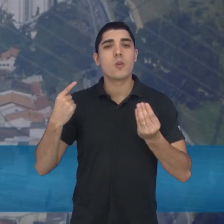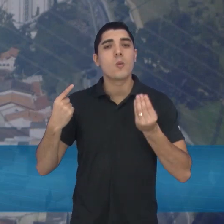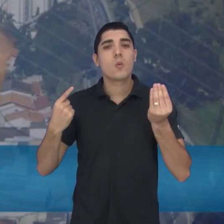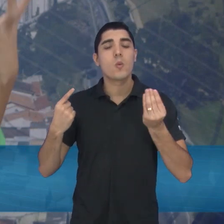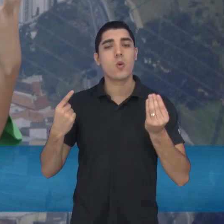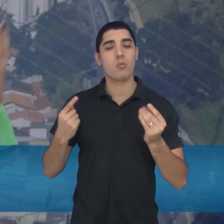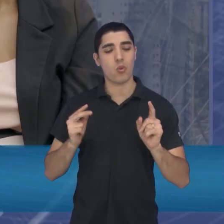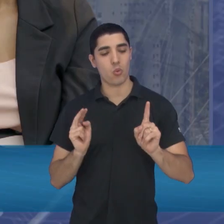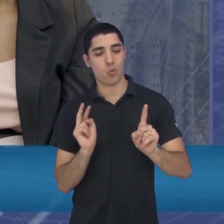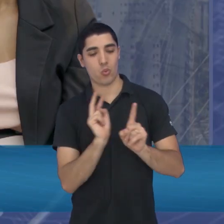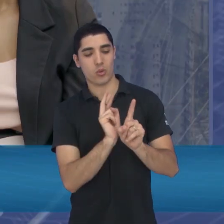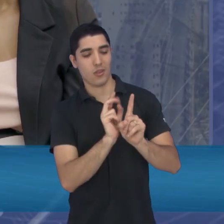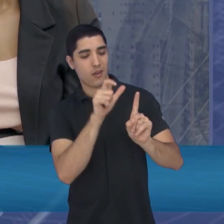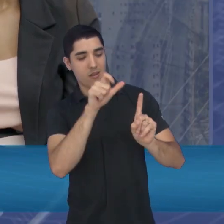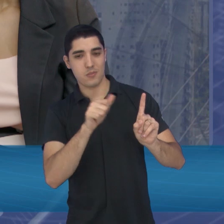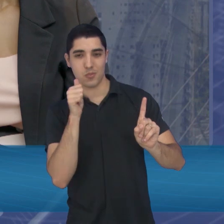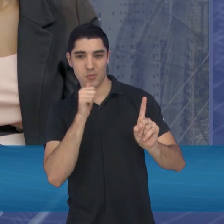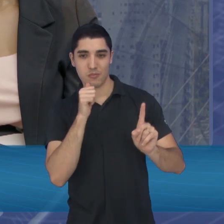quem cuida tanto?